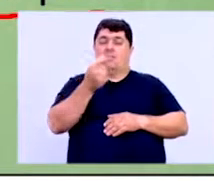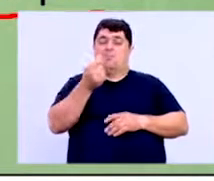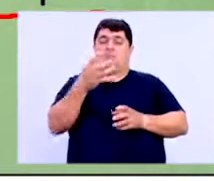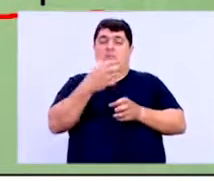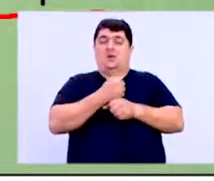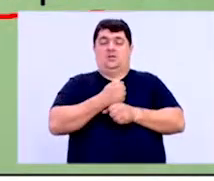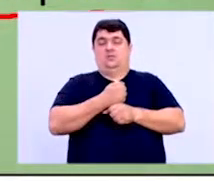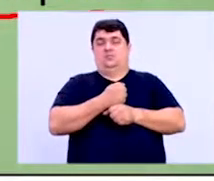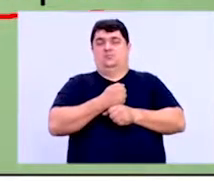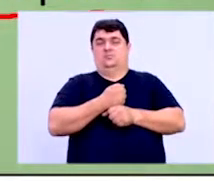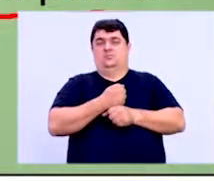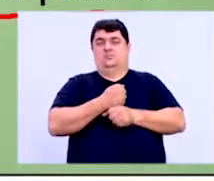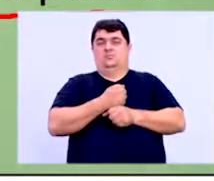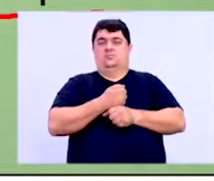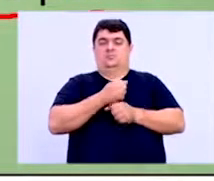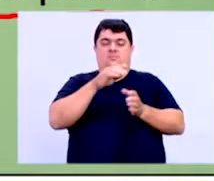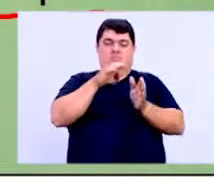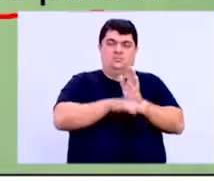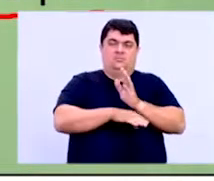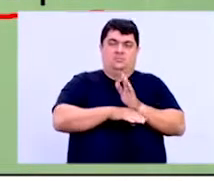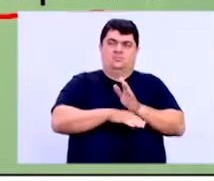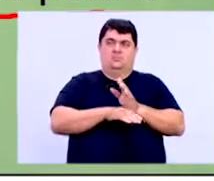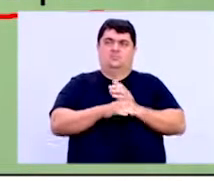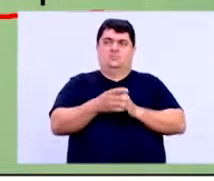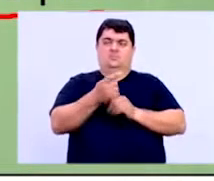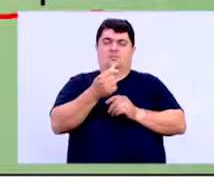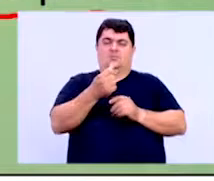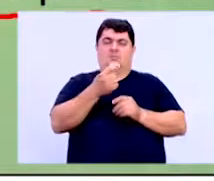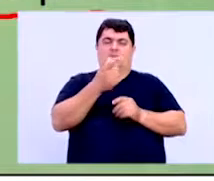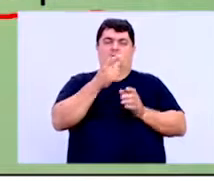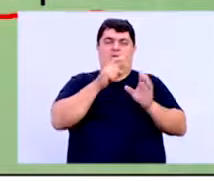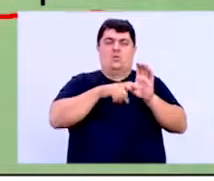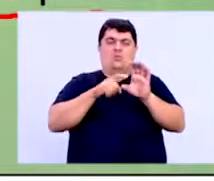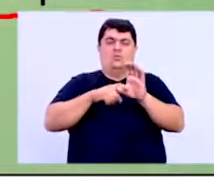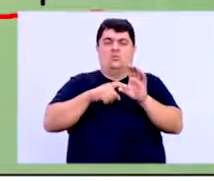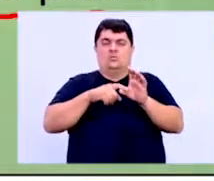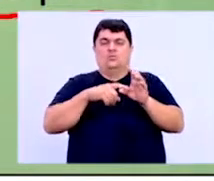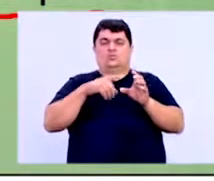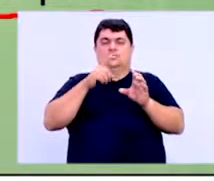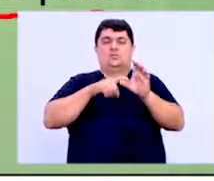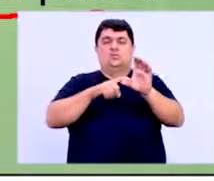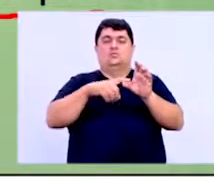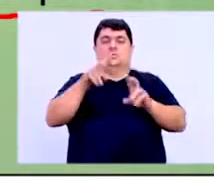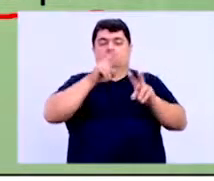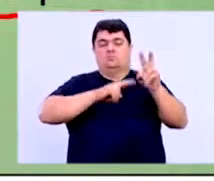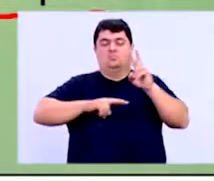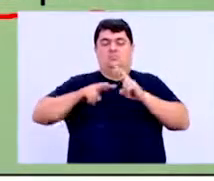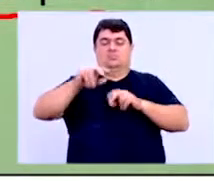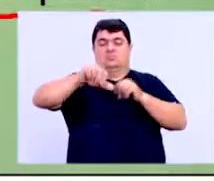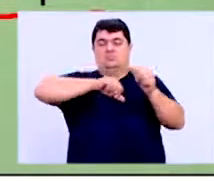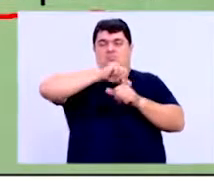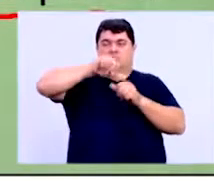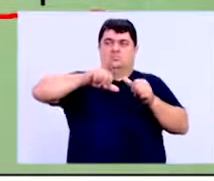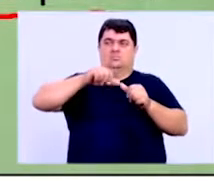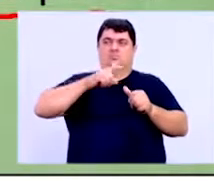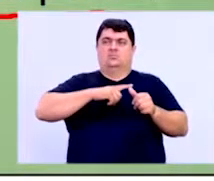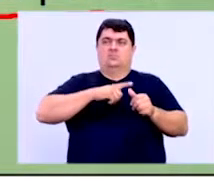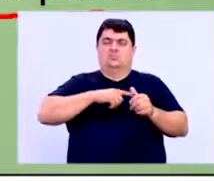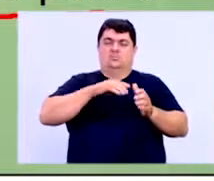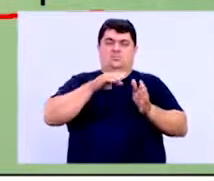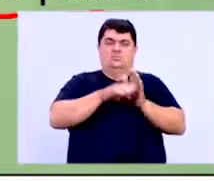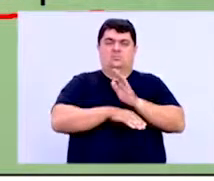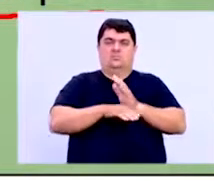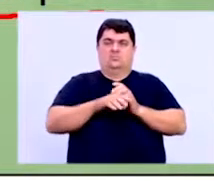venda menos custos e despesas variáveis. Esse preço de venda menos os custos e